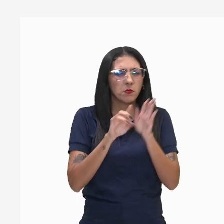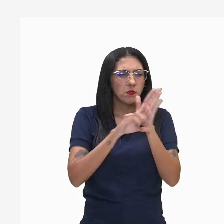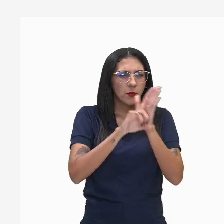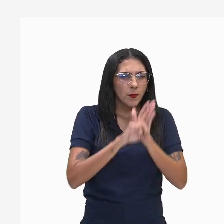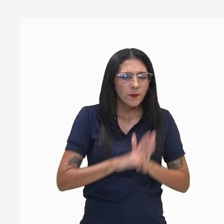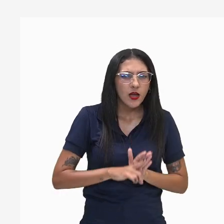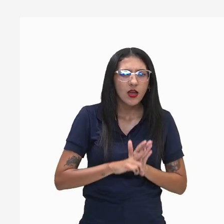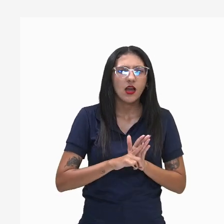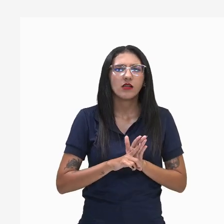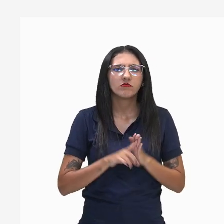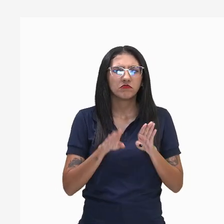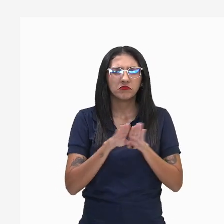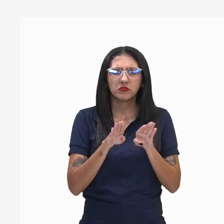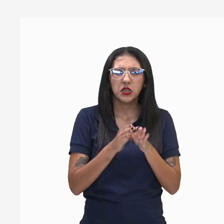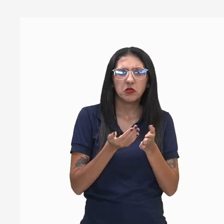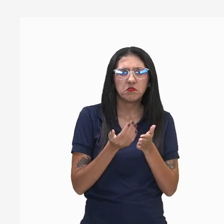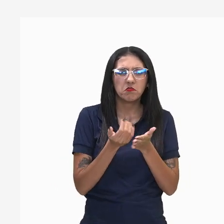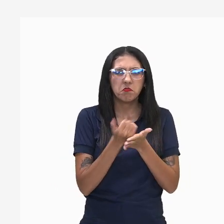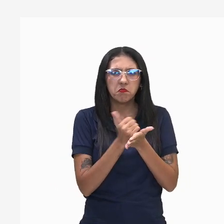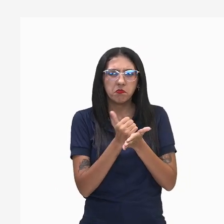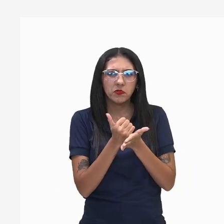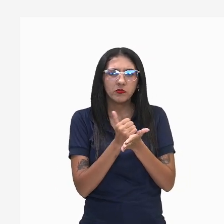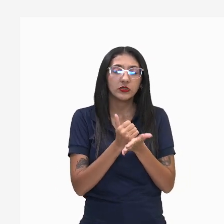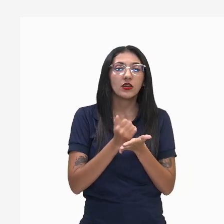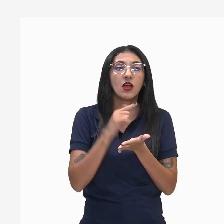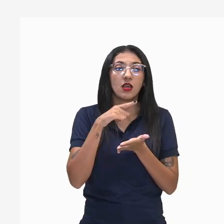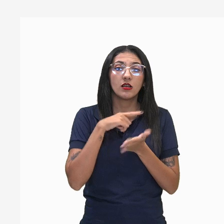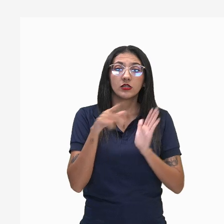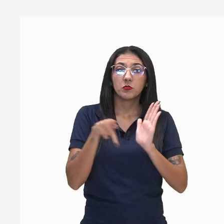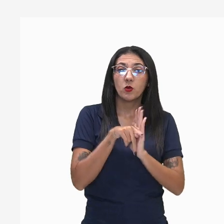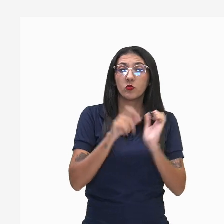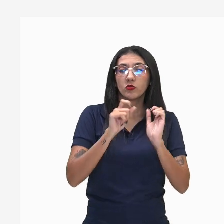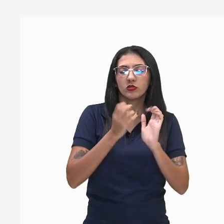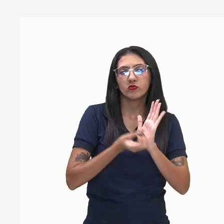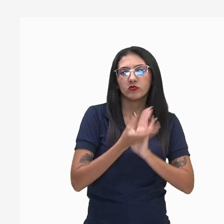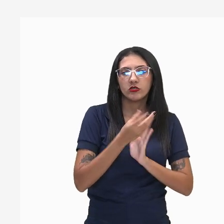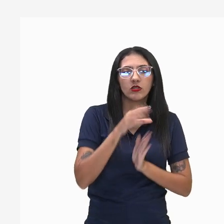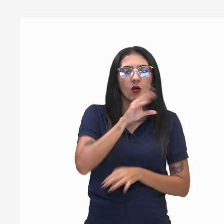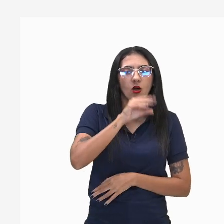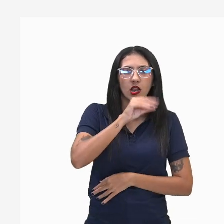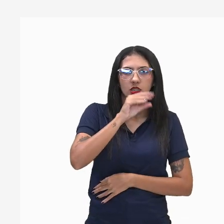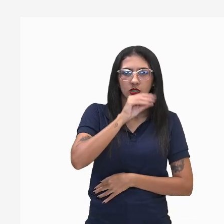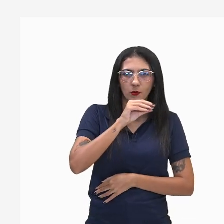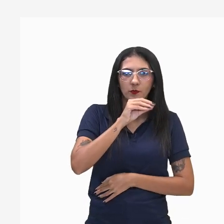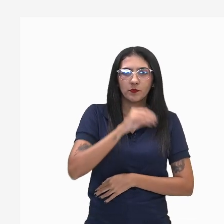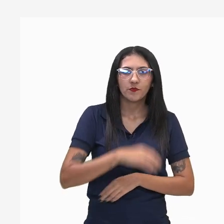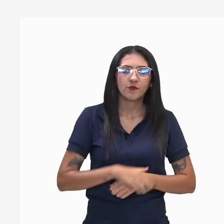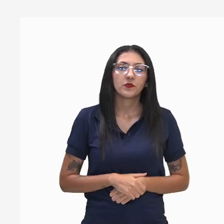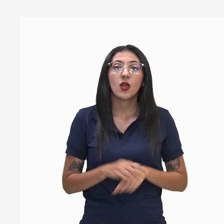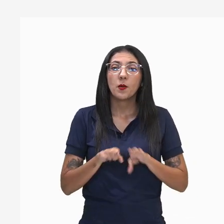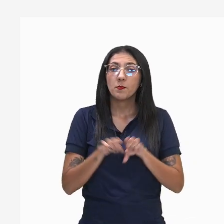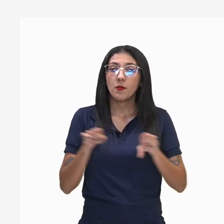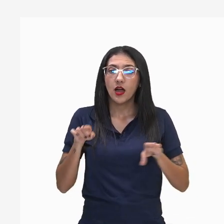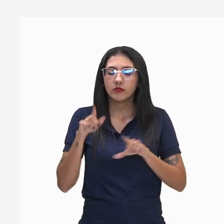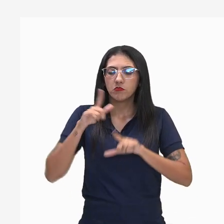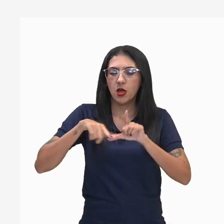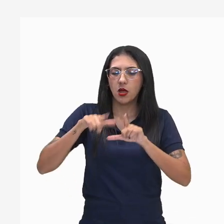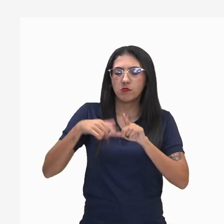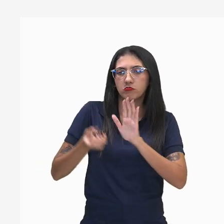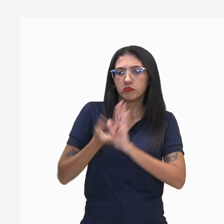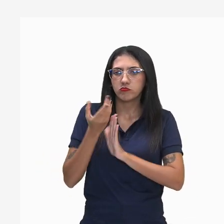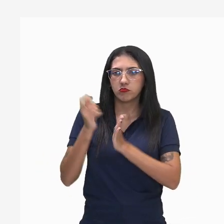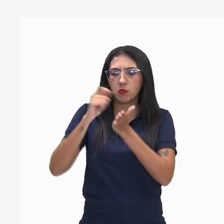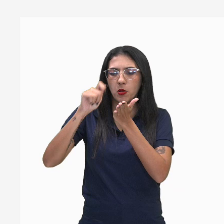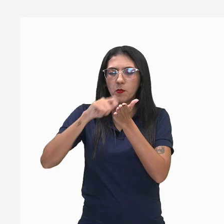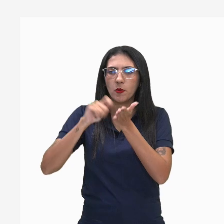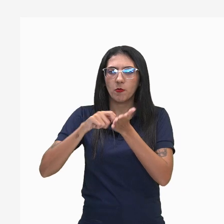nos videogames, né? Iniciou sendo oral. Mas, como eu falei, o alfabeto grego foi se formando